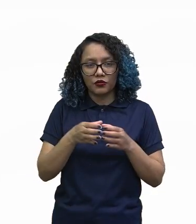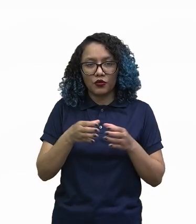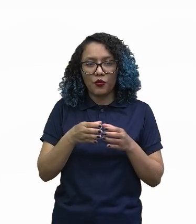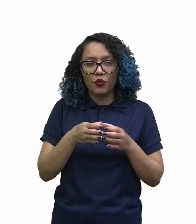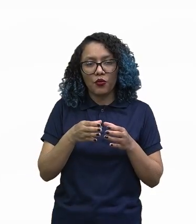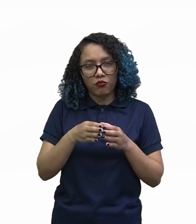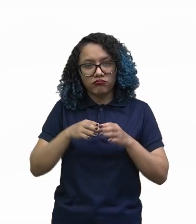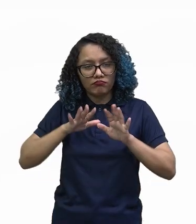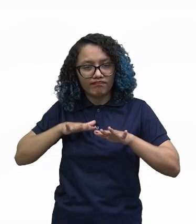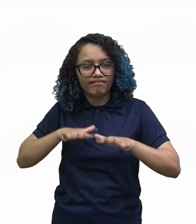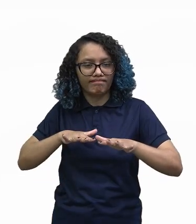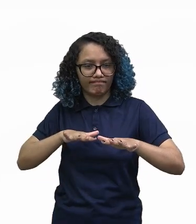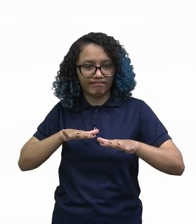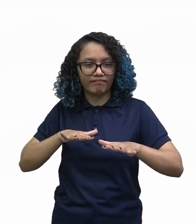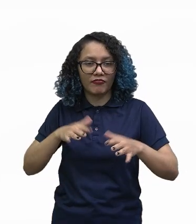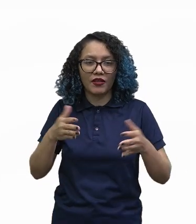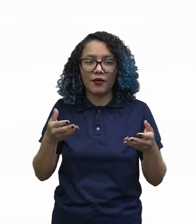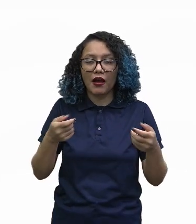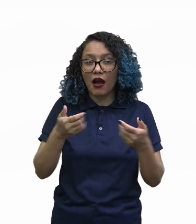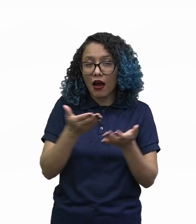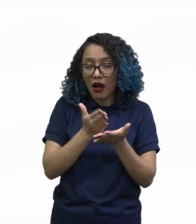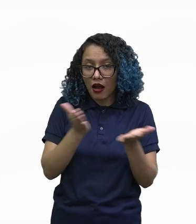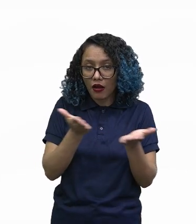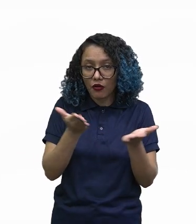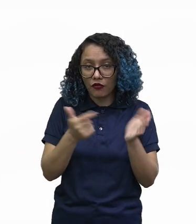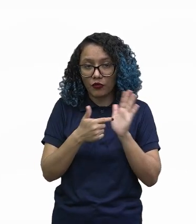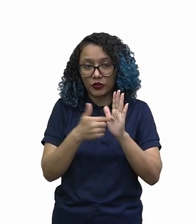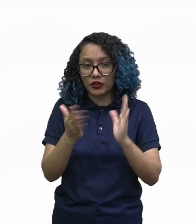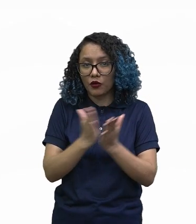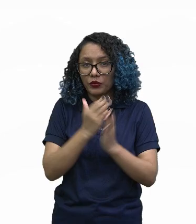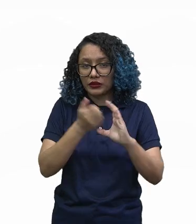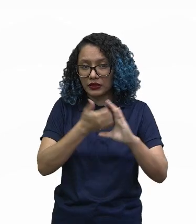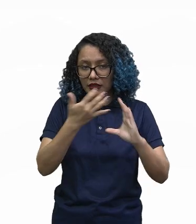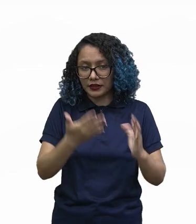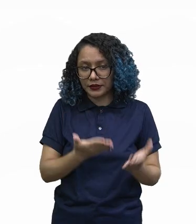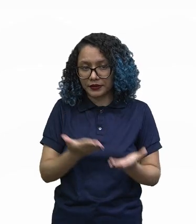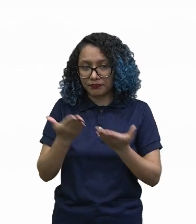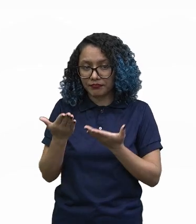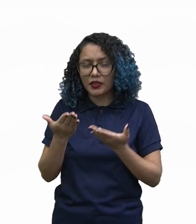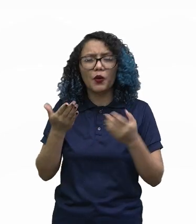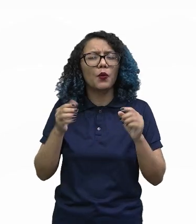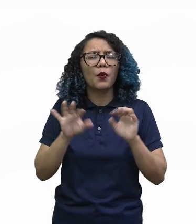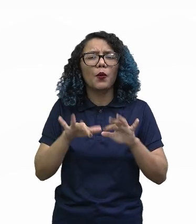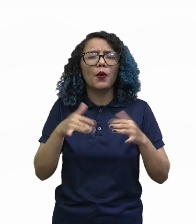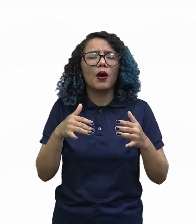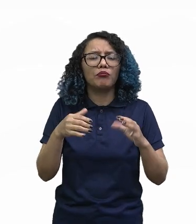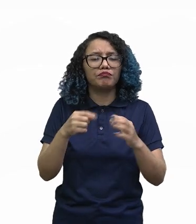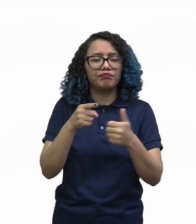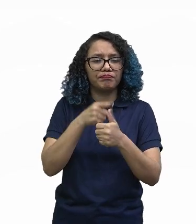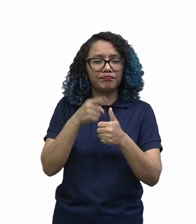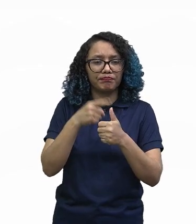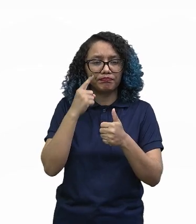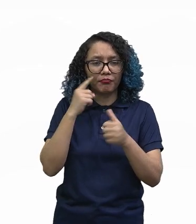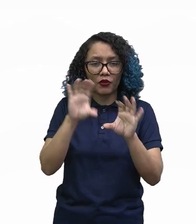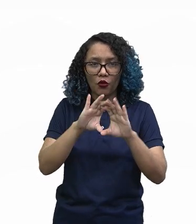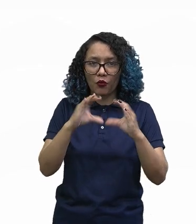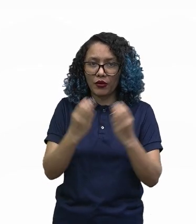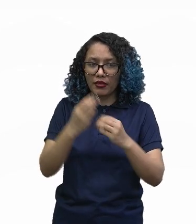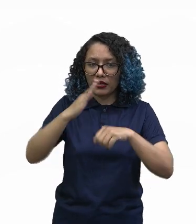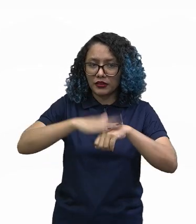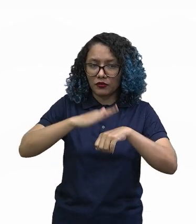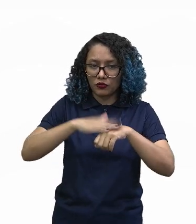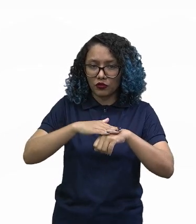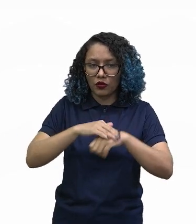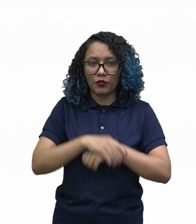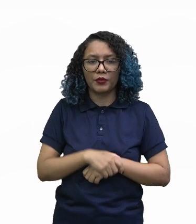características. Canudos foi uma comunidade autônoma que pregava a igualdade entre os